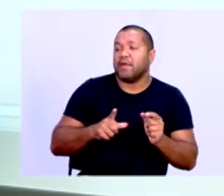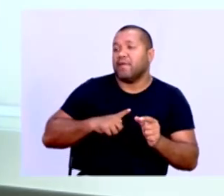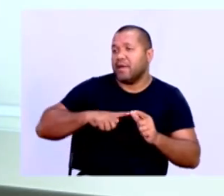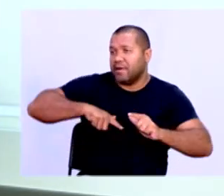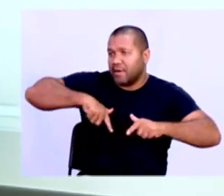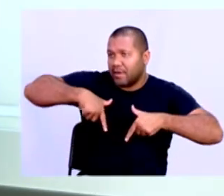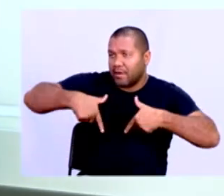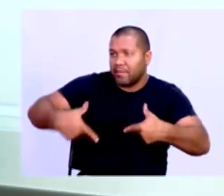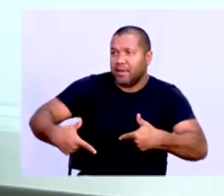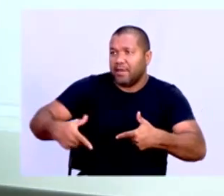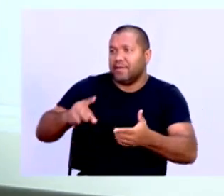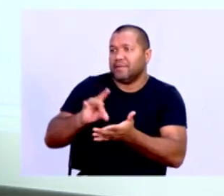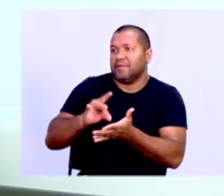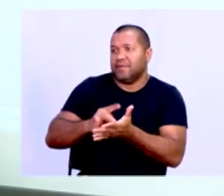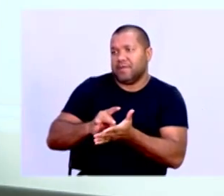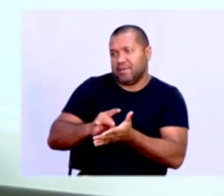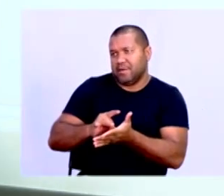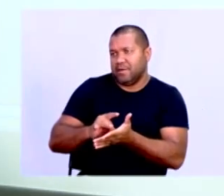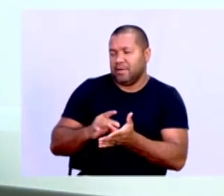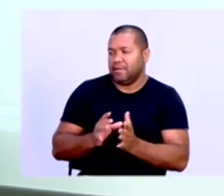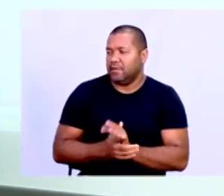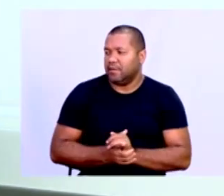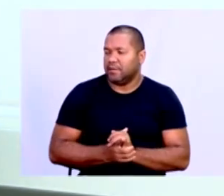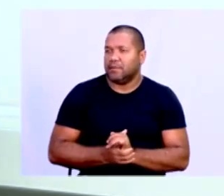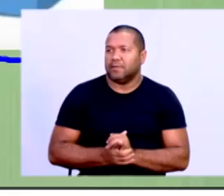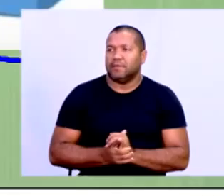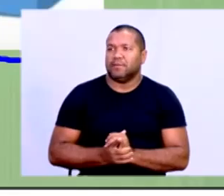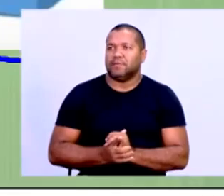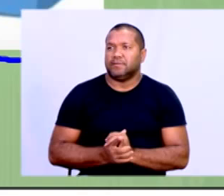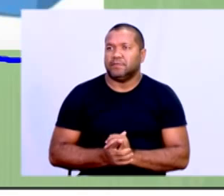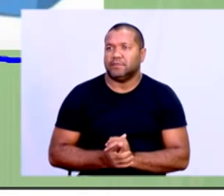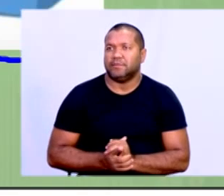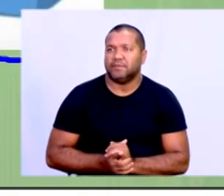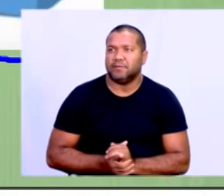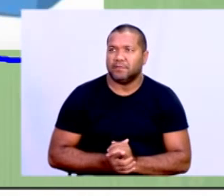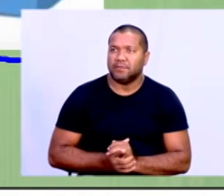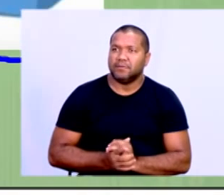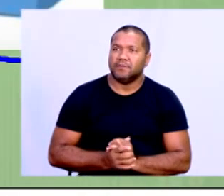realmente os problemas. Então vamos voltar aqui no nosso slide.